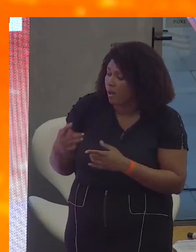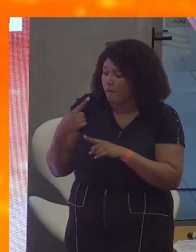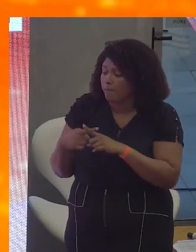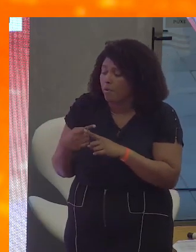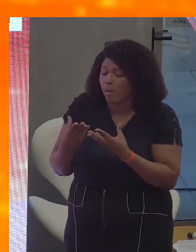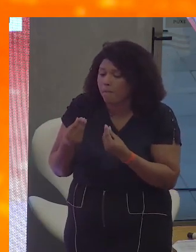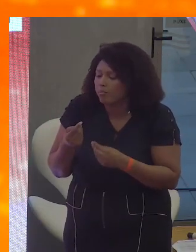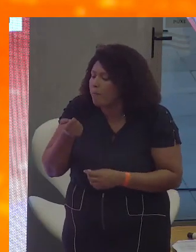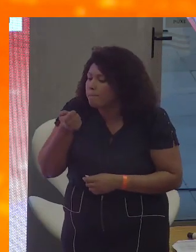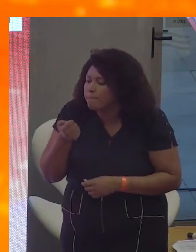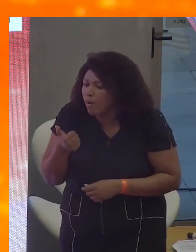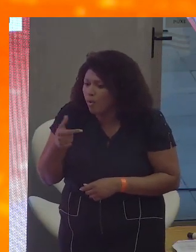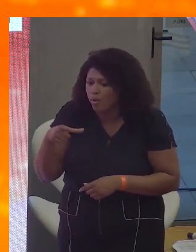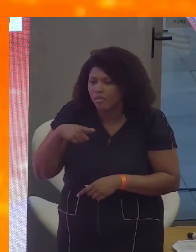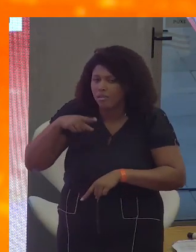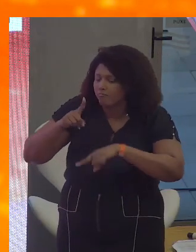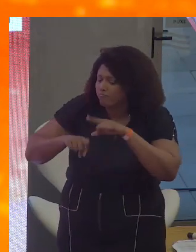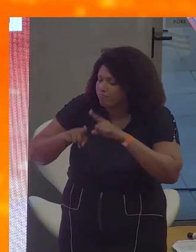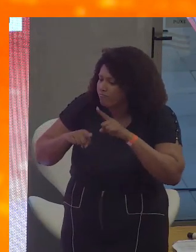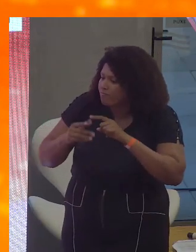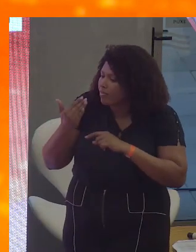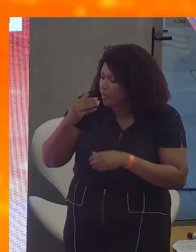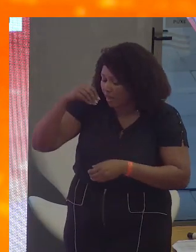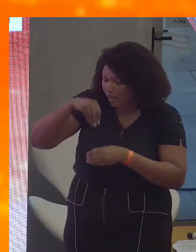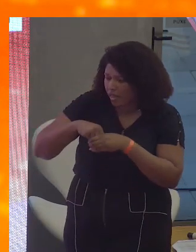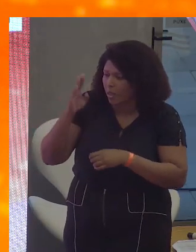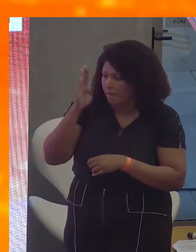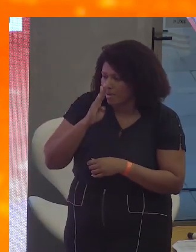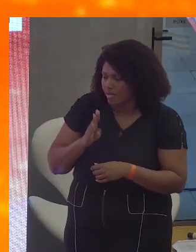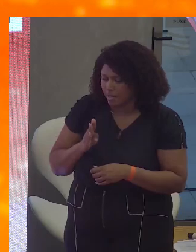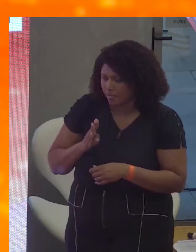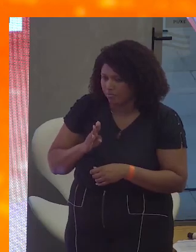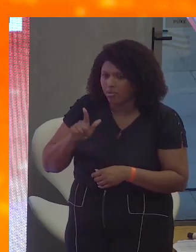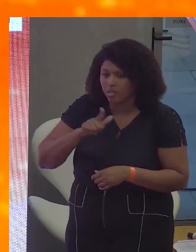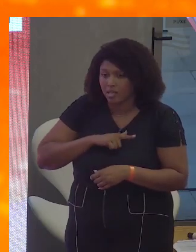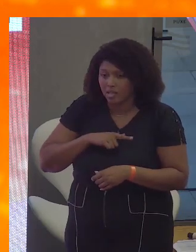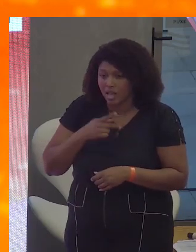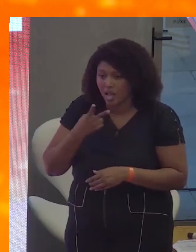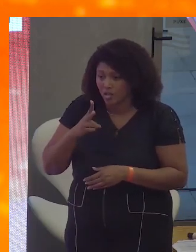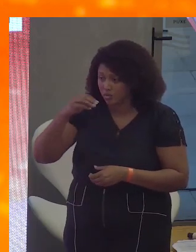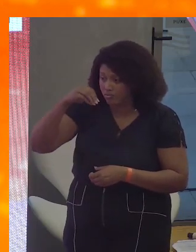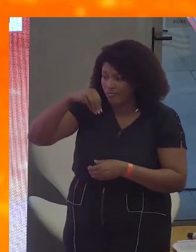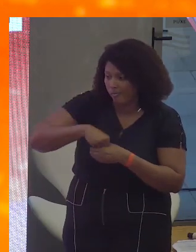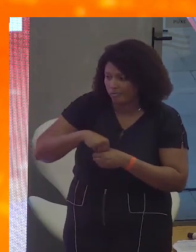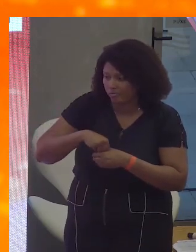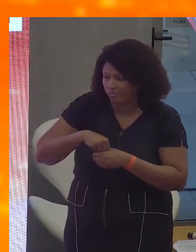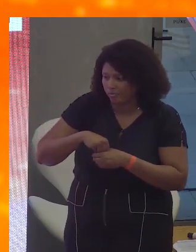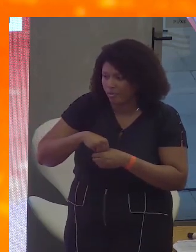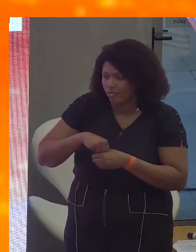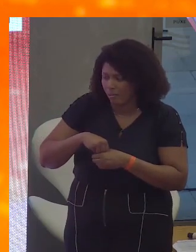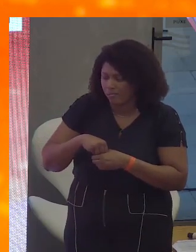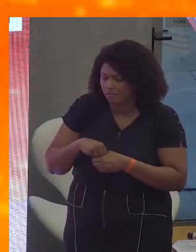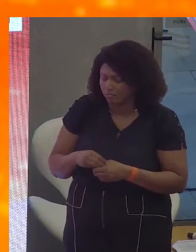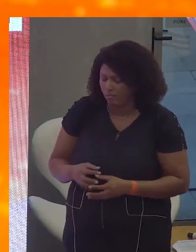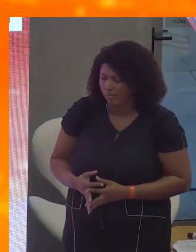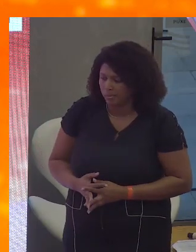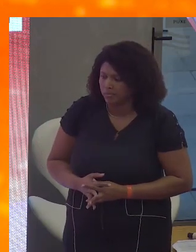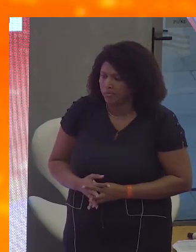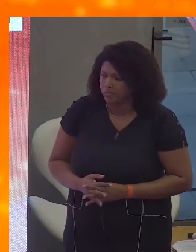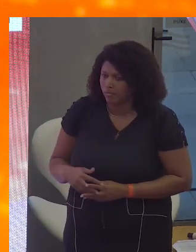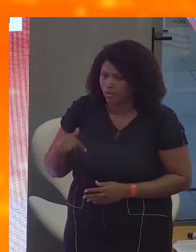suplementos alimentares no Brasil que contêm na sua composição substâncias bioativas.